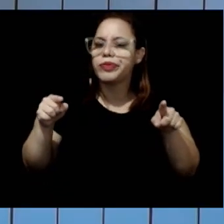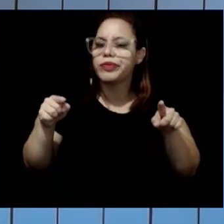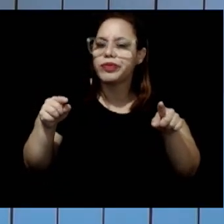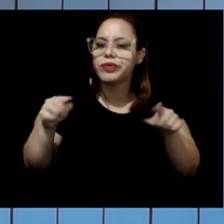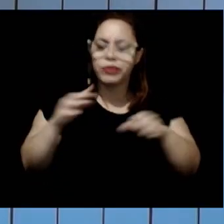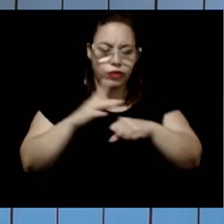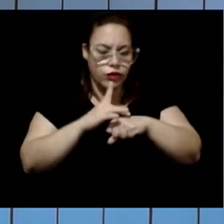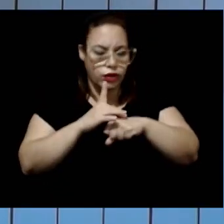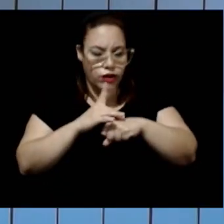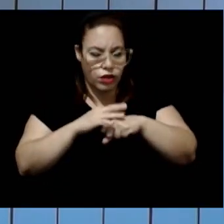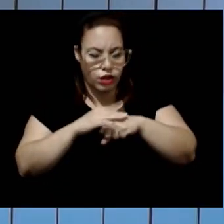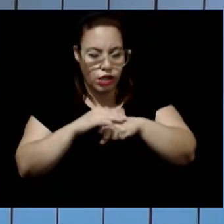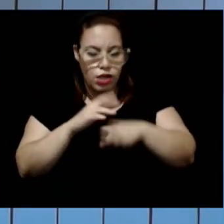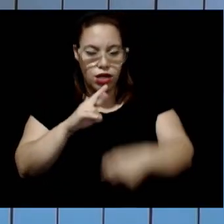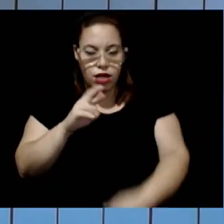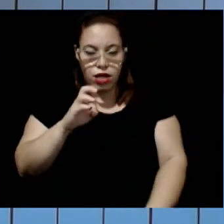reumáticas.